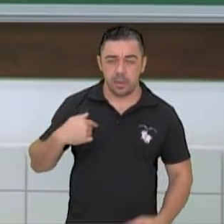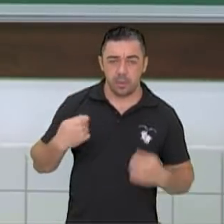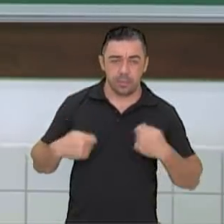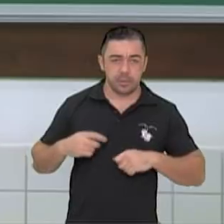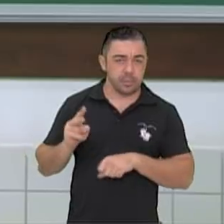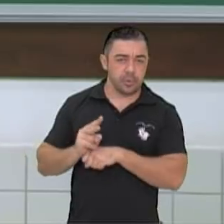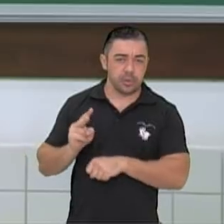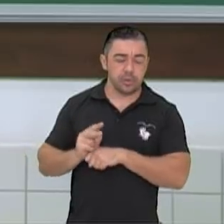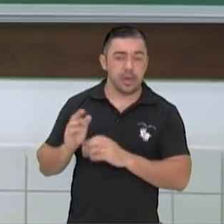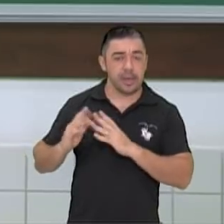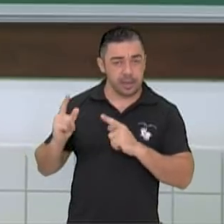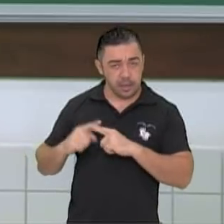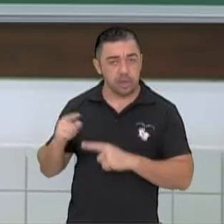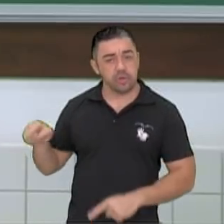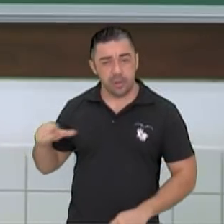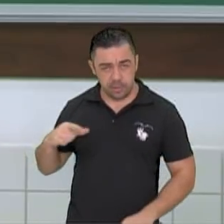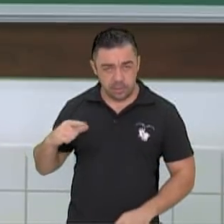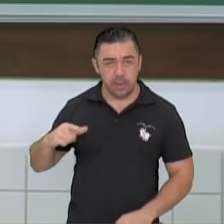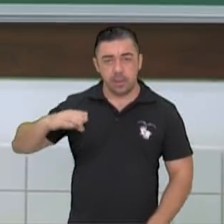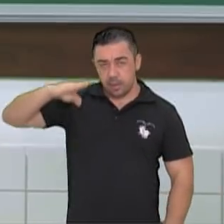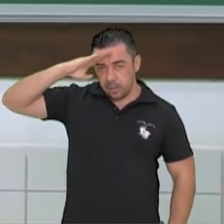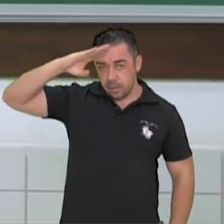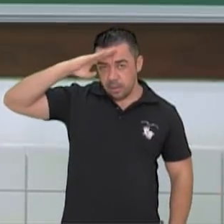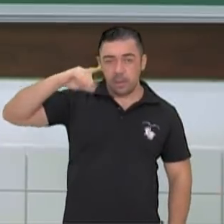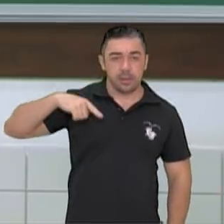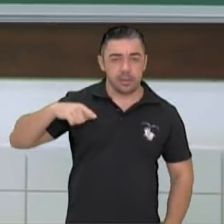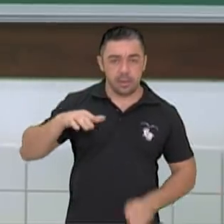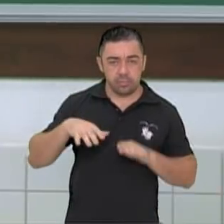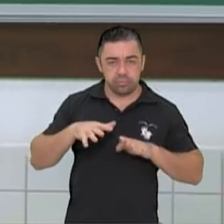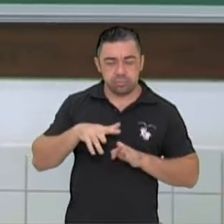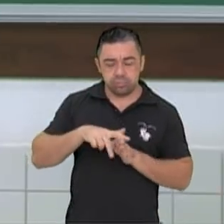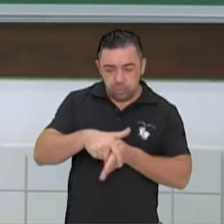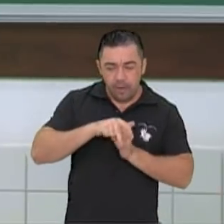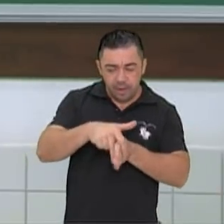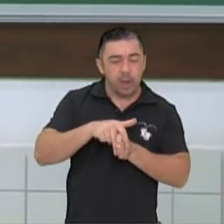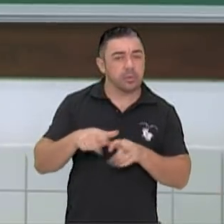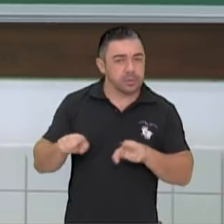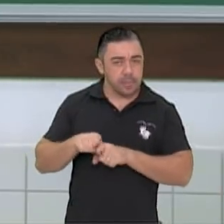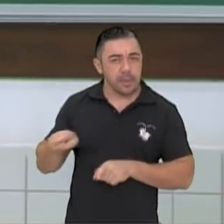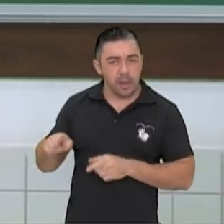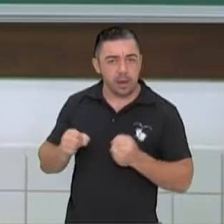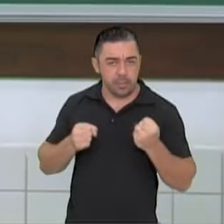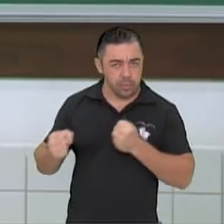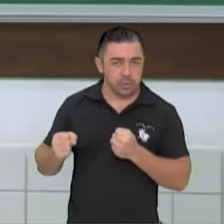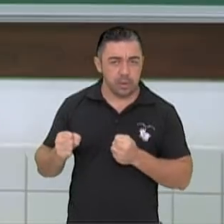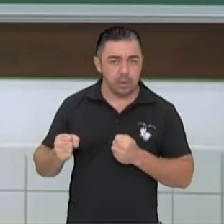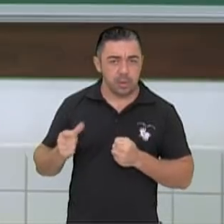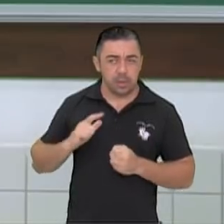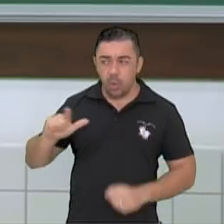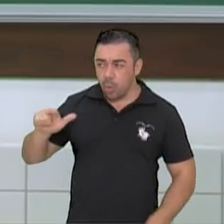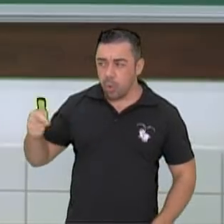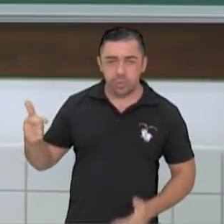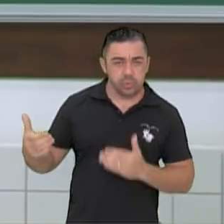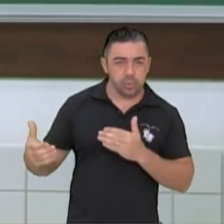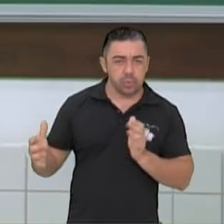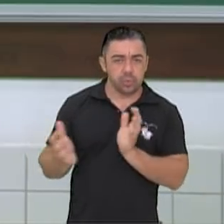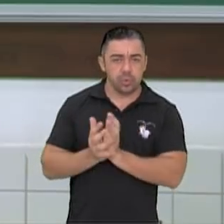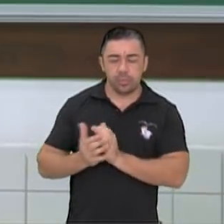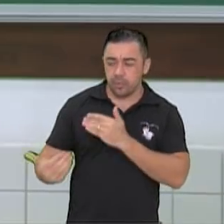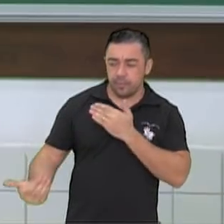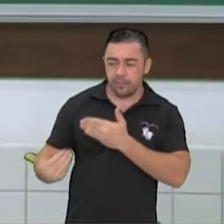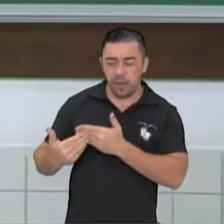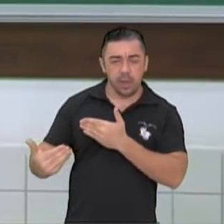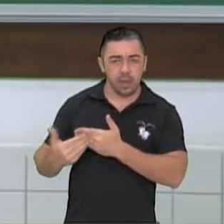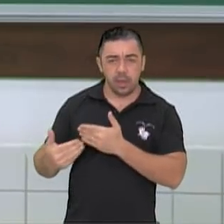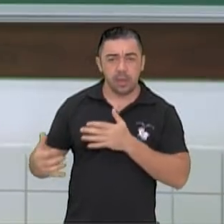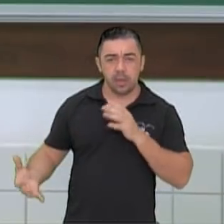proteger. A igreja tem os seus cavaleiros, ela já é proprietária, ela é uma senhora feudal poderosa ali. Chegava um outro senhor feudal e